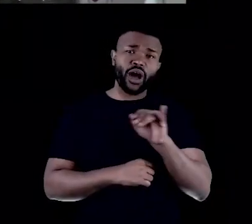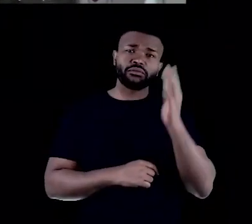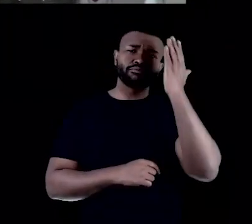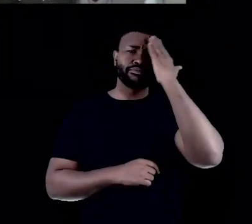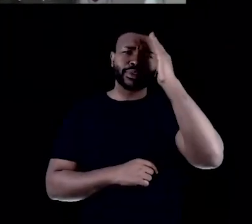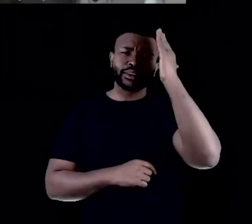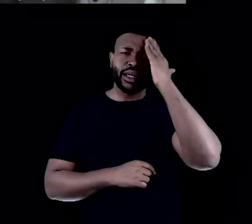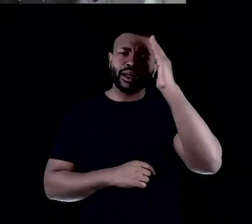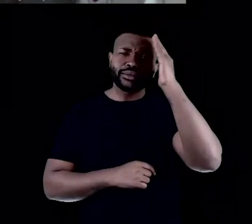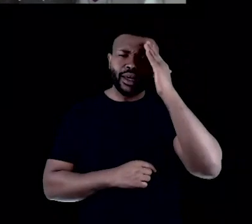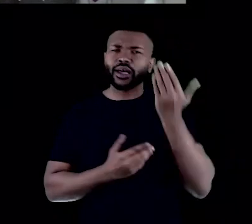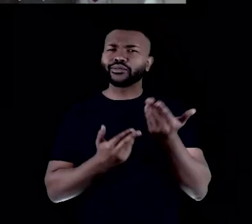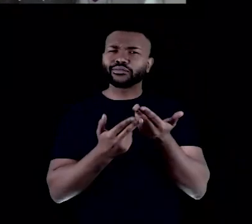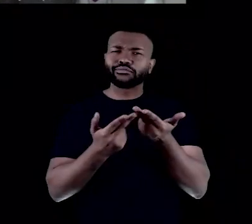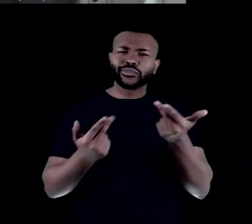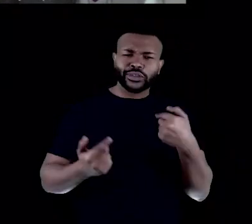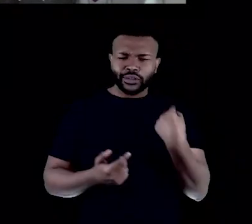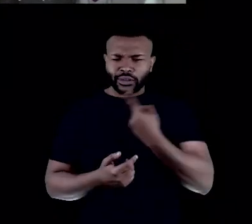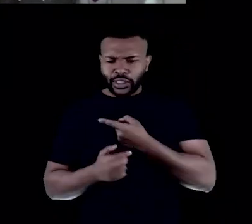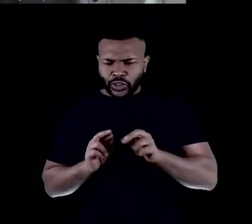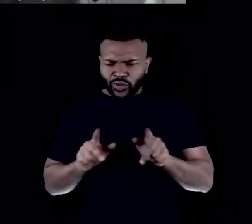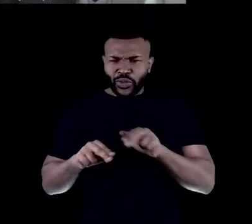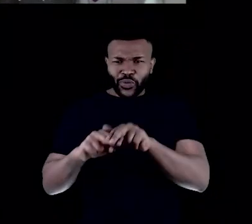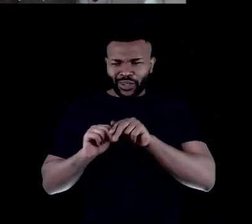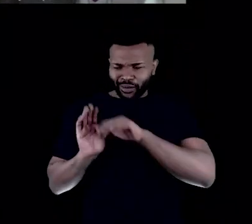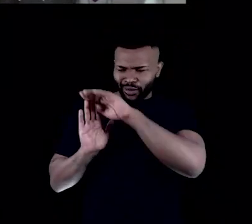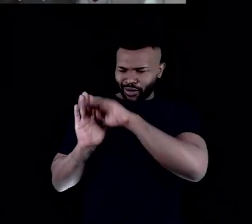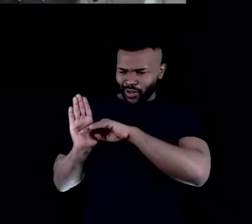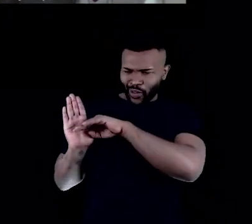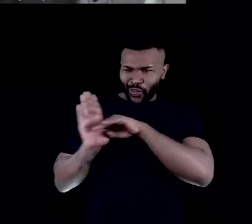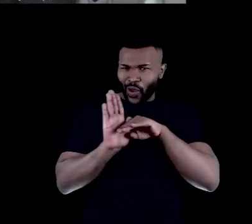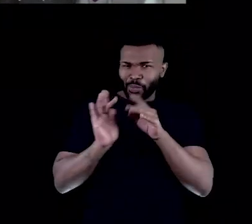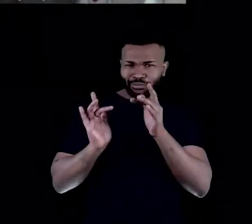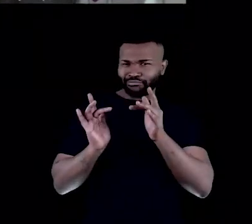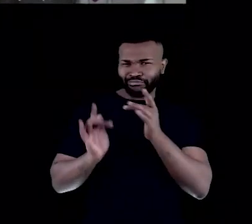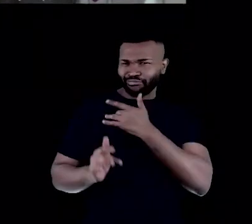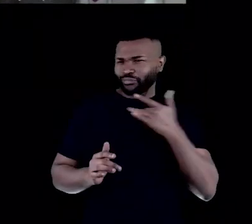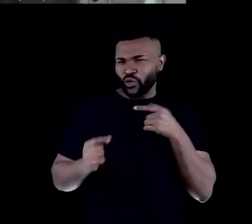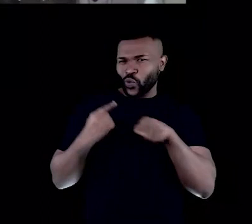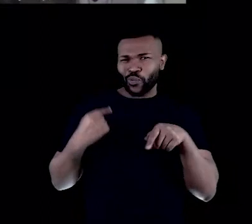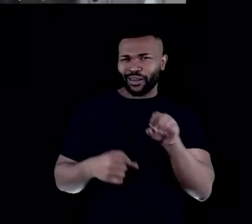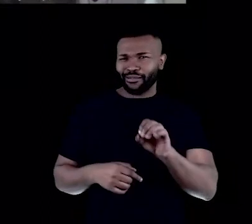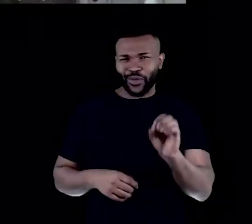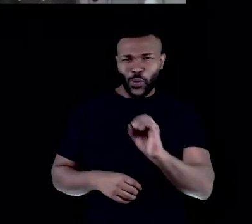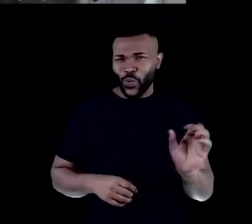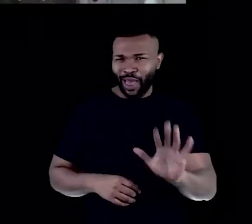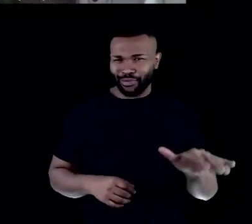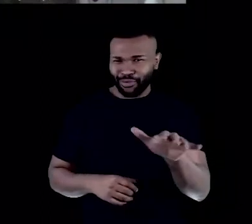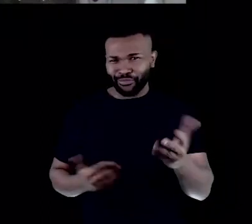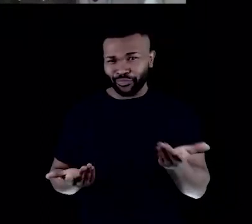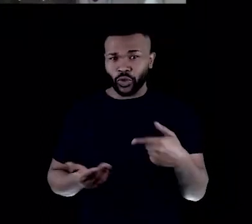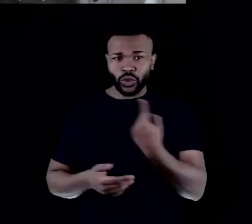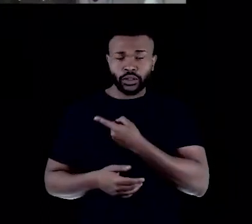vai tomando consciência dos nossos desajustes, segundo essa norma que não é saudável para ninguém, eu